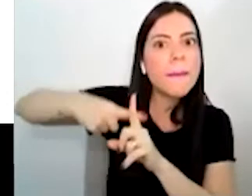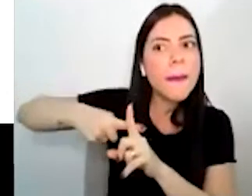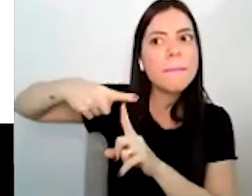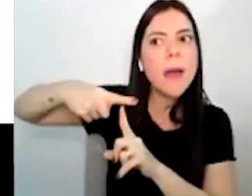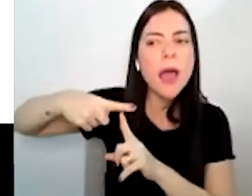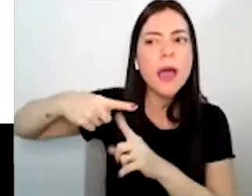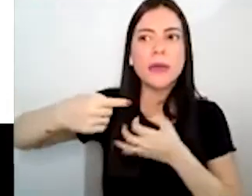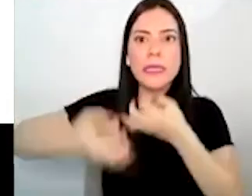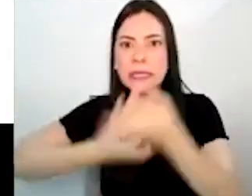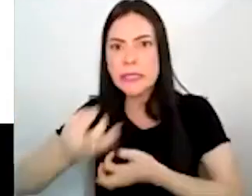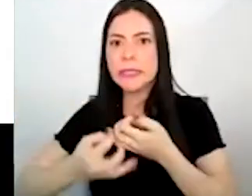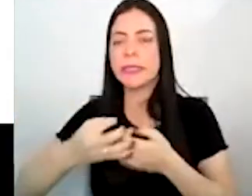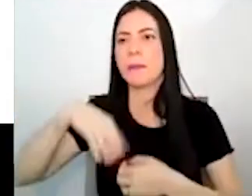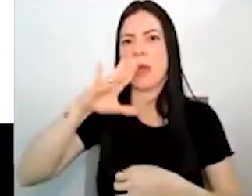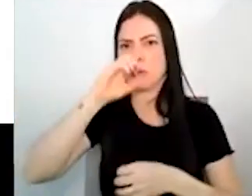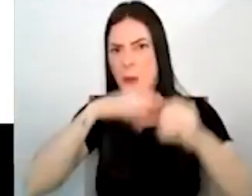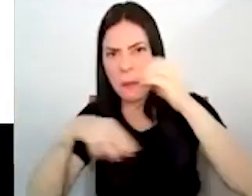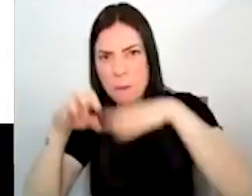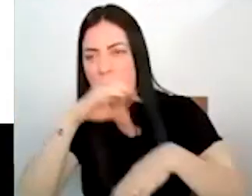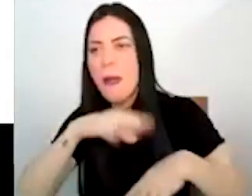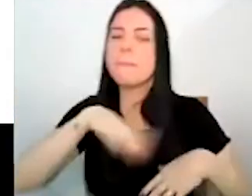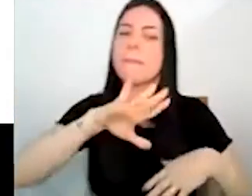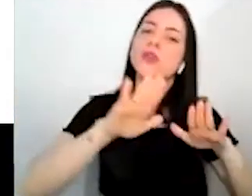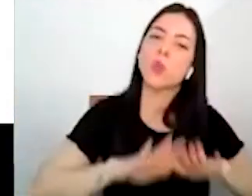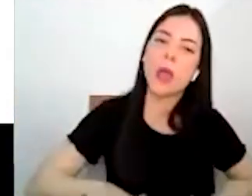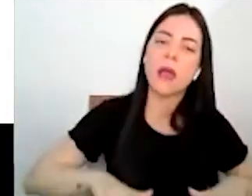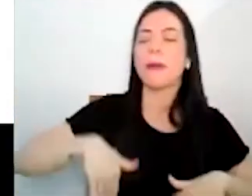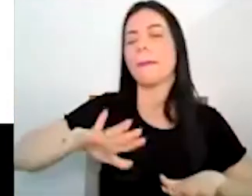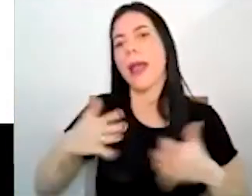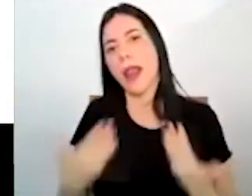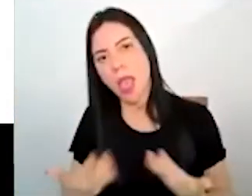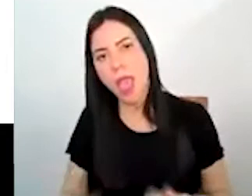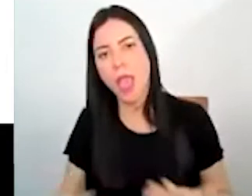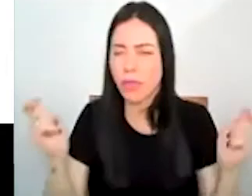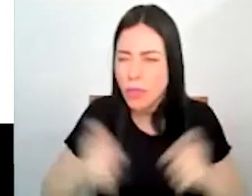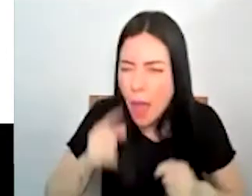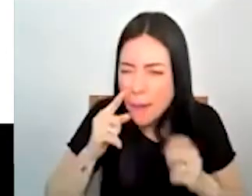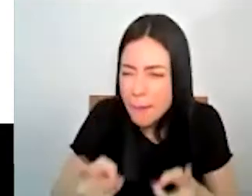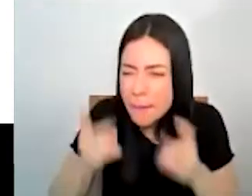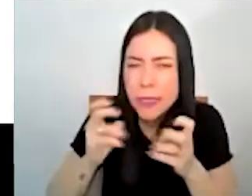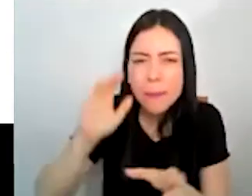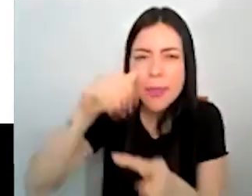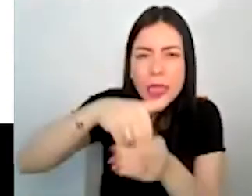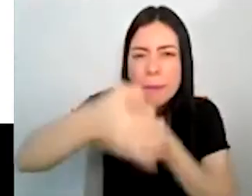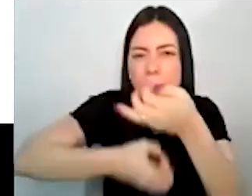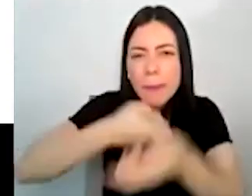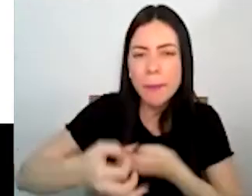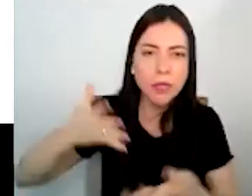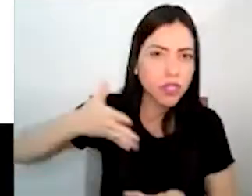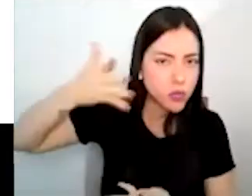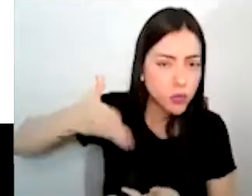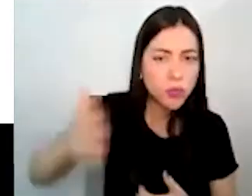pública. Uma relação direta com a equipe que a gente fala que é extra, e que é a equipe que cuida